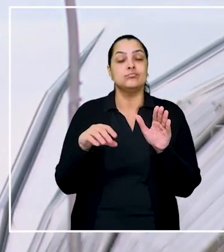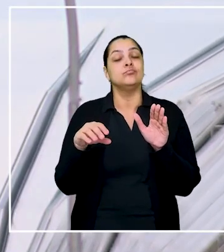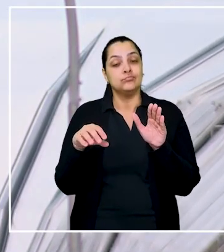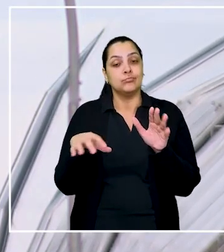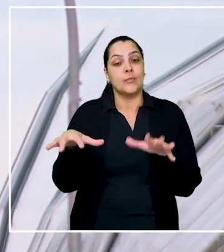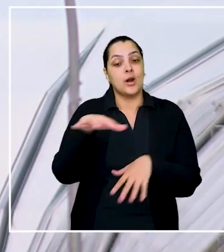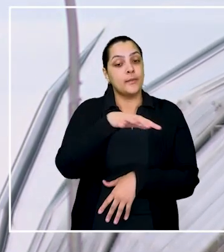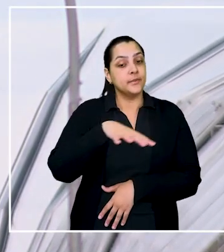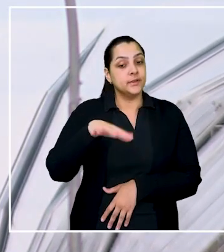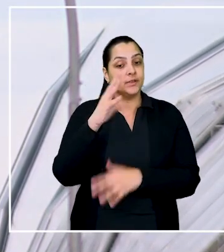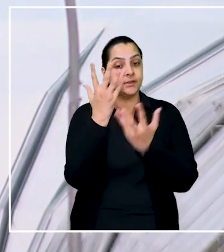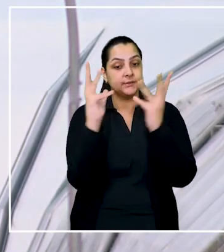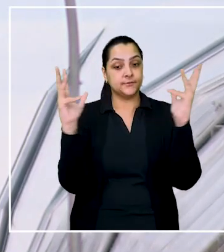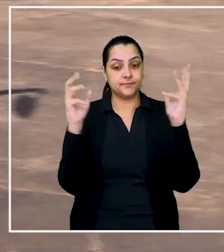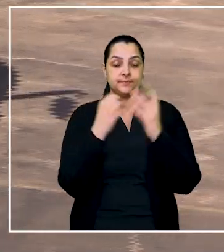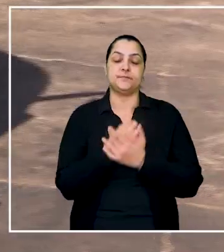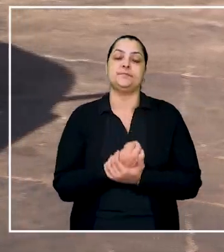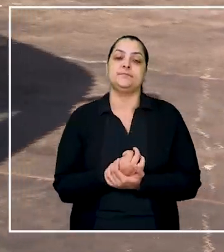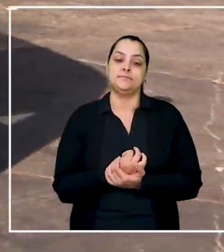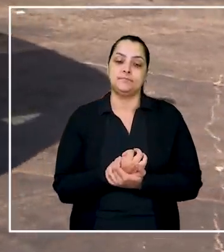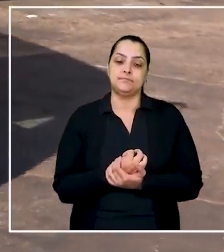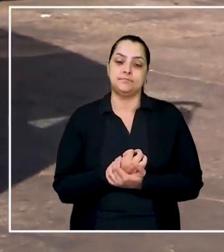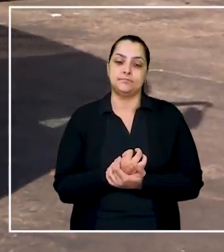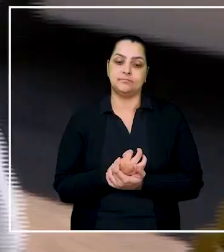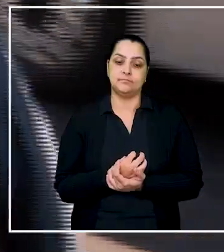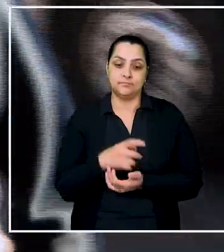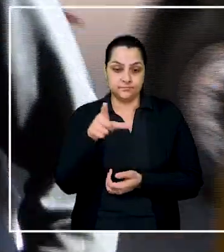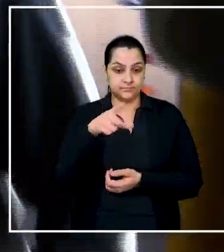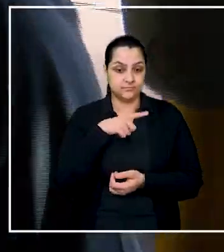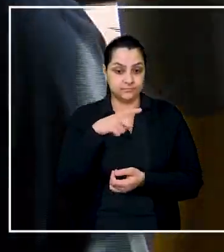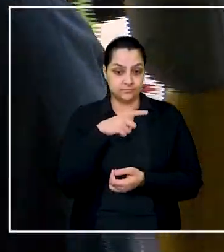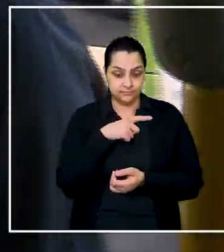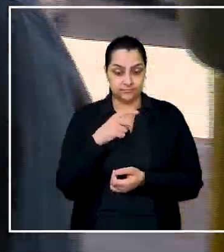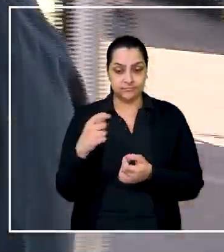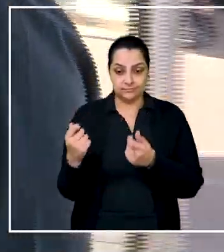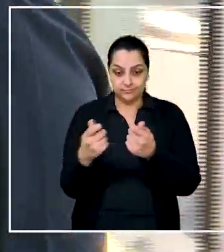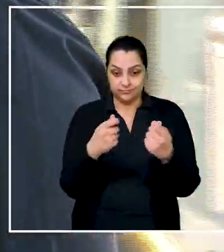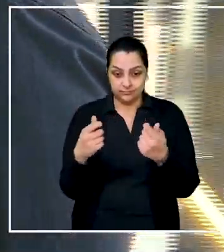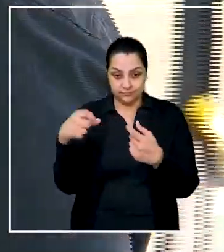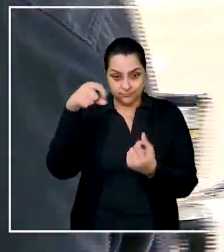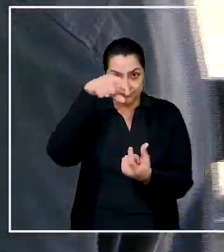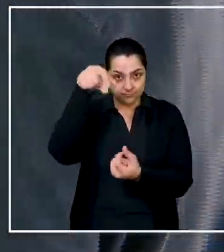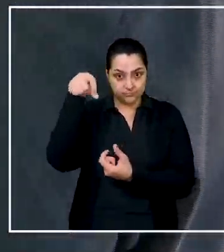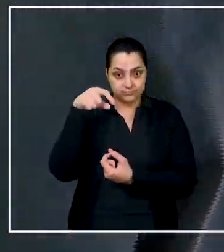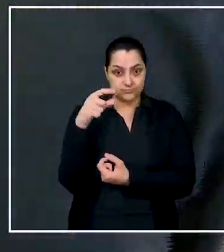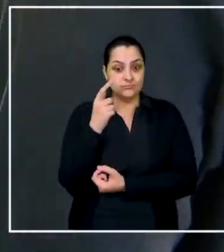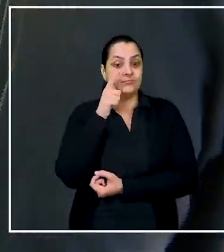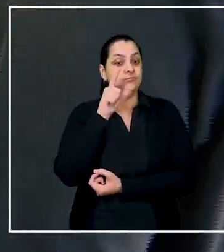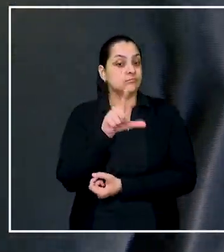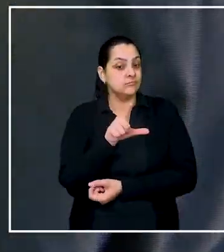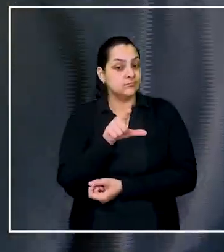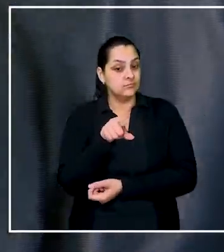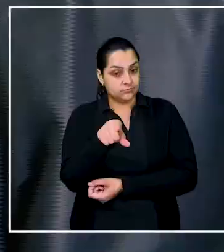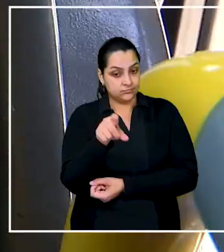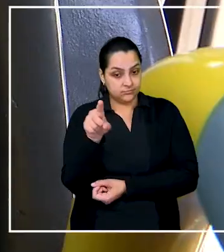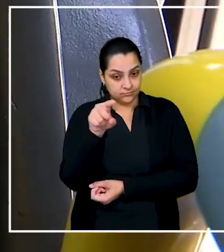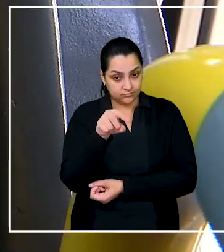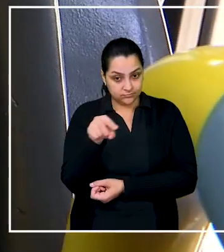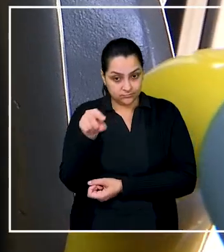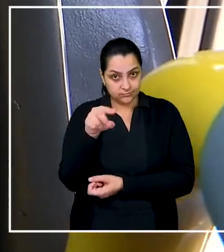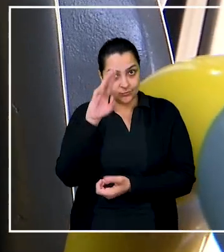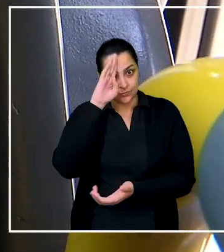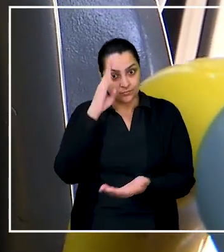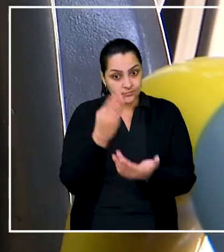efeitos nocivos ao meio ambiente. Você tendo uma frota que tem o geolocalizador, você consegue